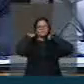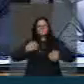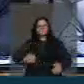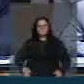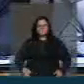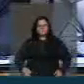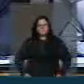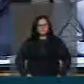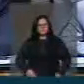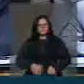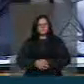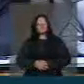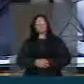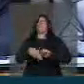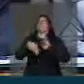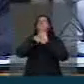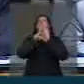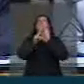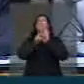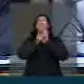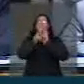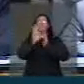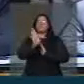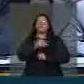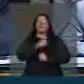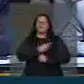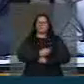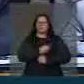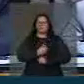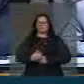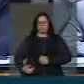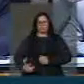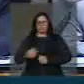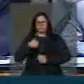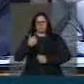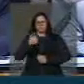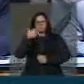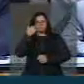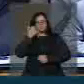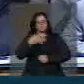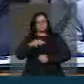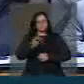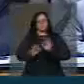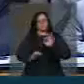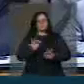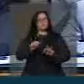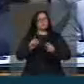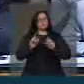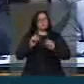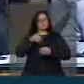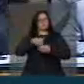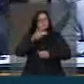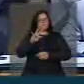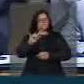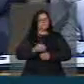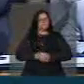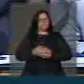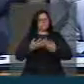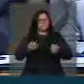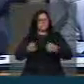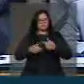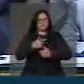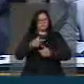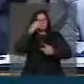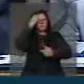íntegra da medida provisória que veio do governo. Nada mais justo que votarmos incorporando naturalmente os avanços da medida provisória. Vamos trabalhar para isso.